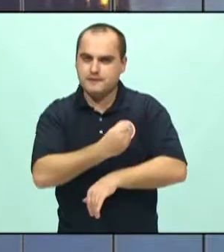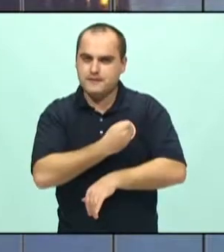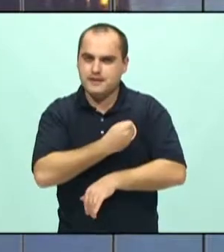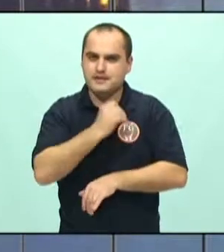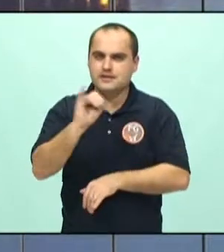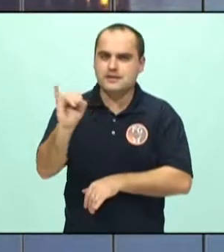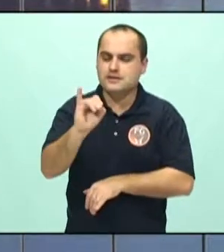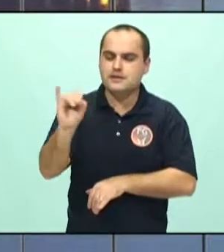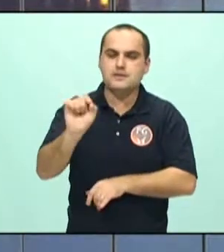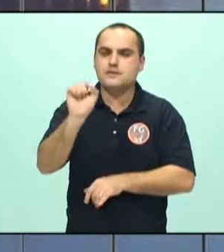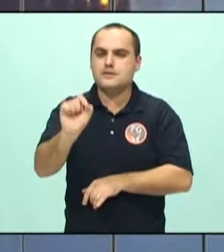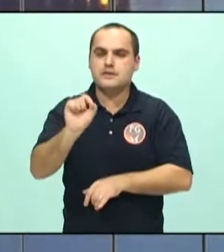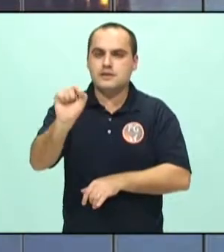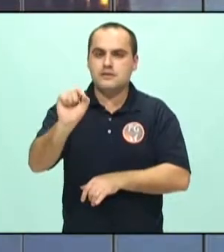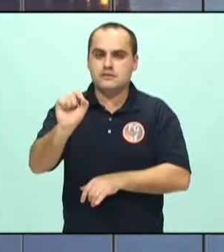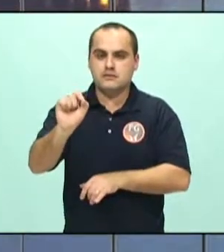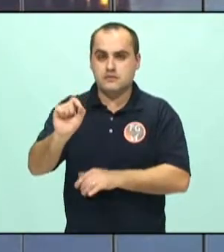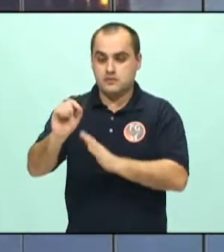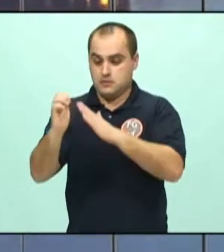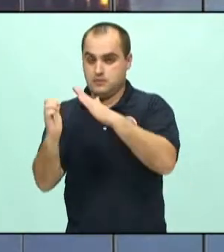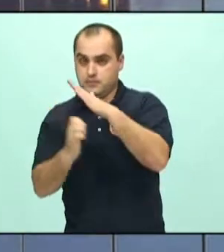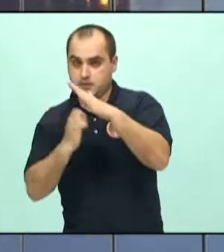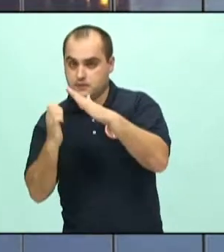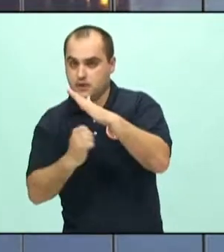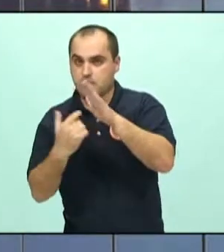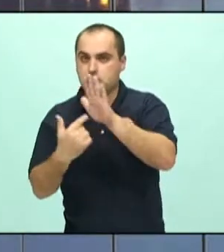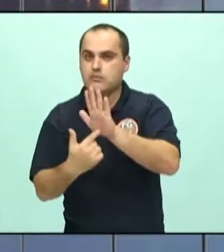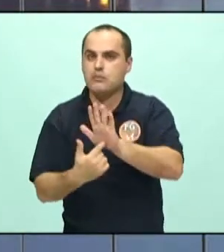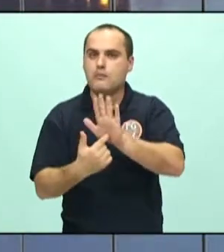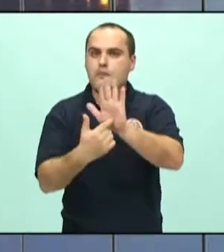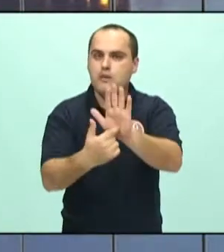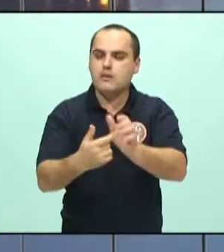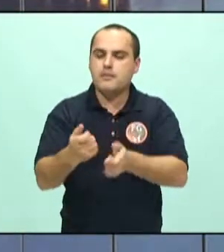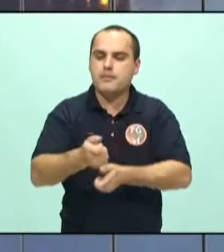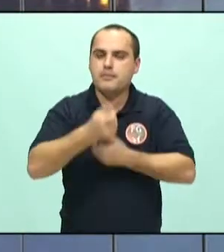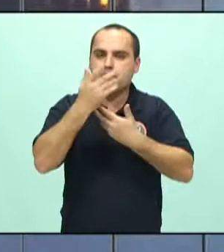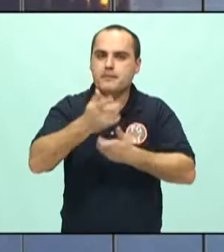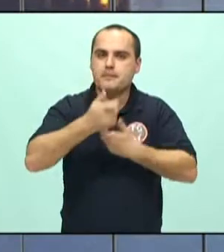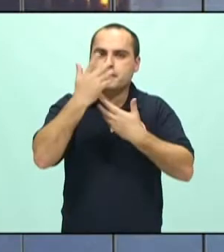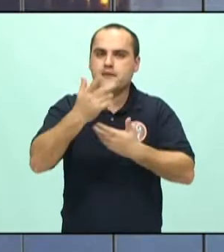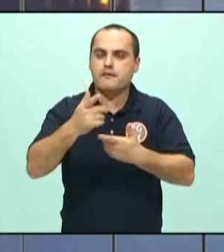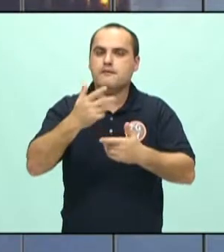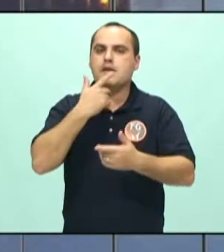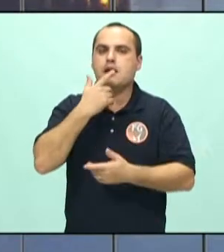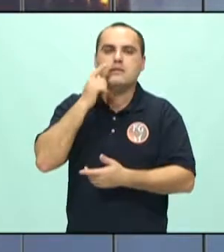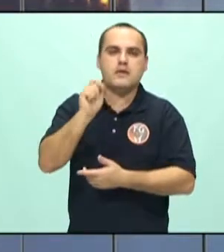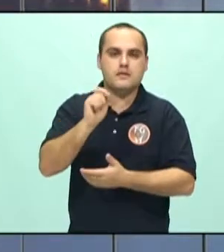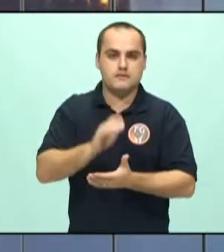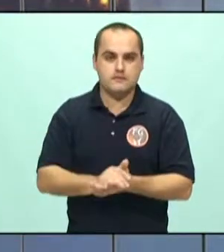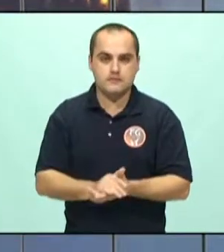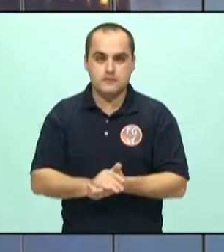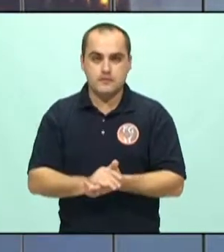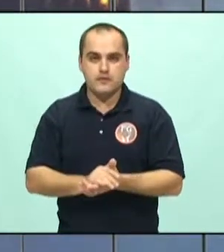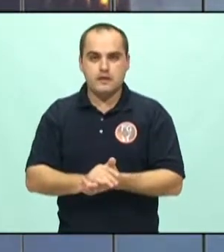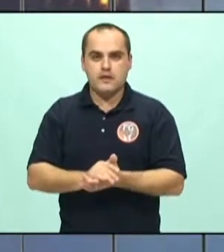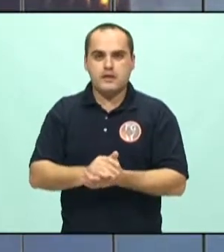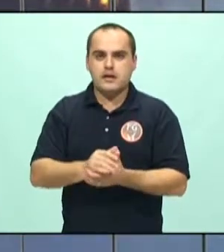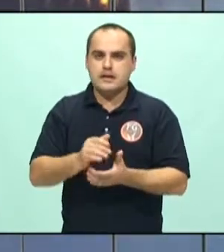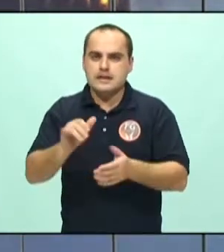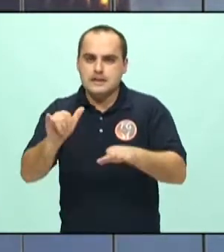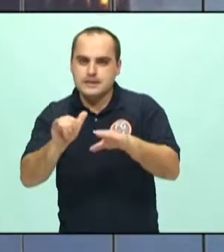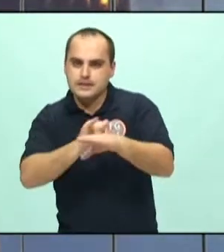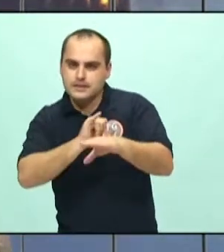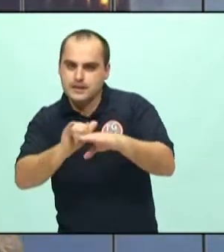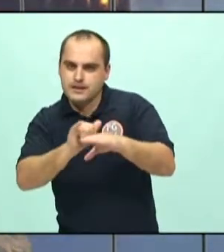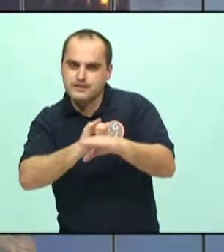de que o nosso padrão de operação é um padrão asiático, comparado com as maiores